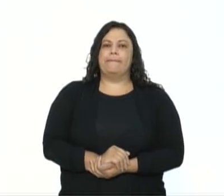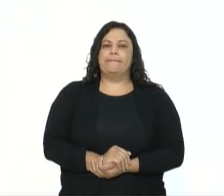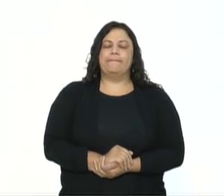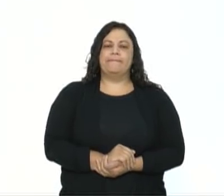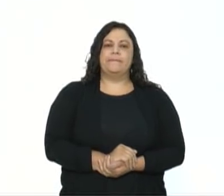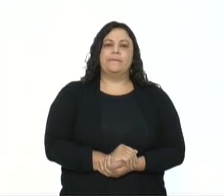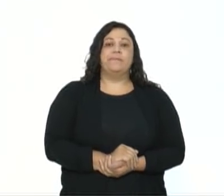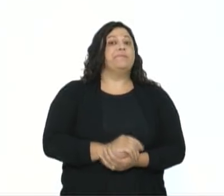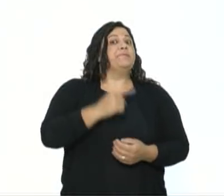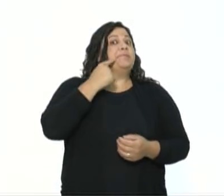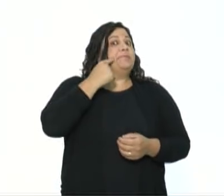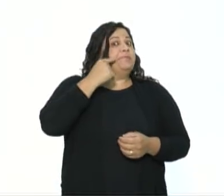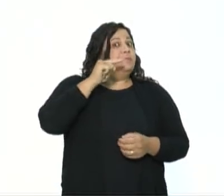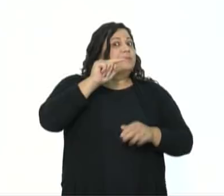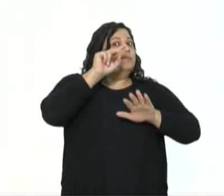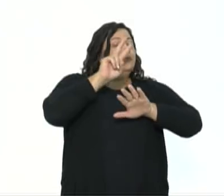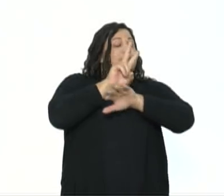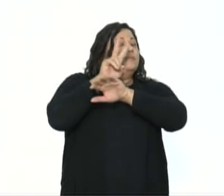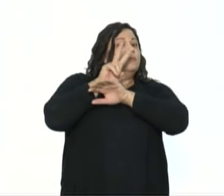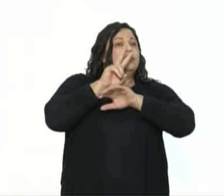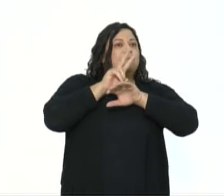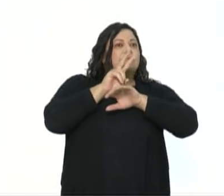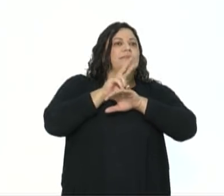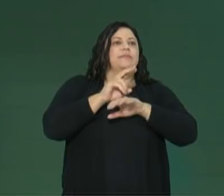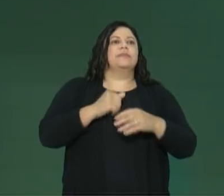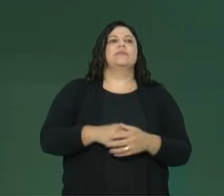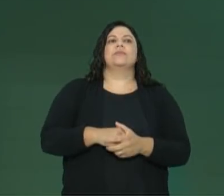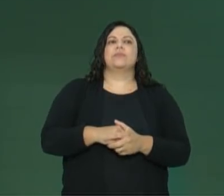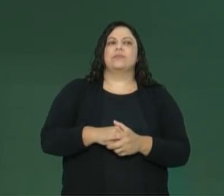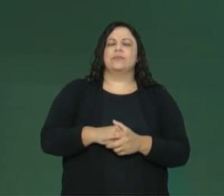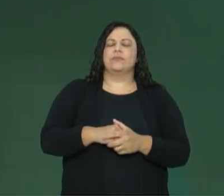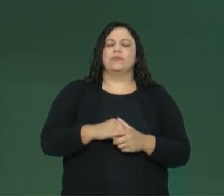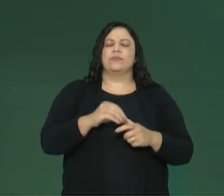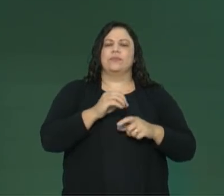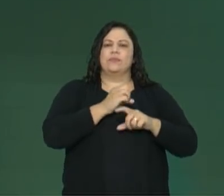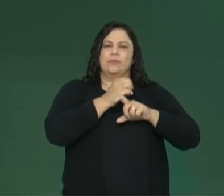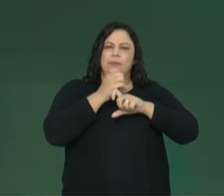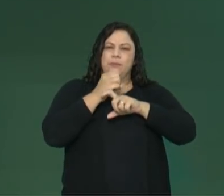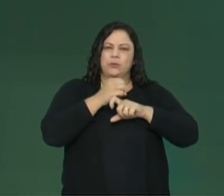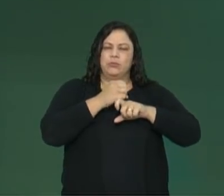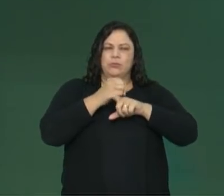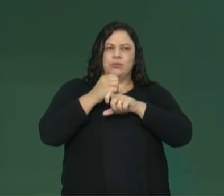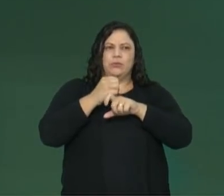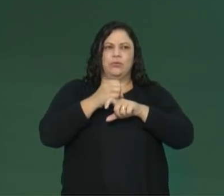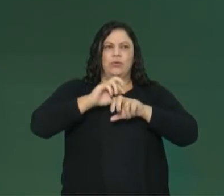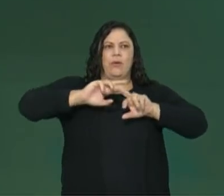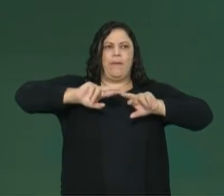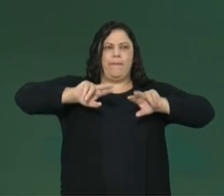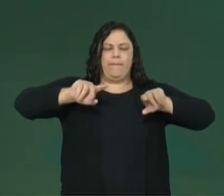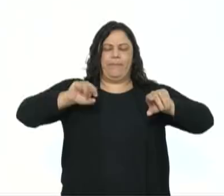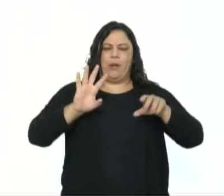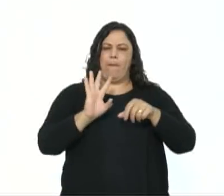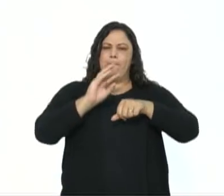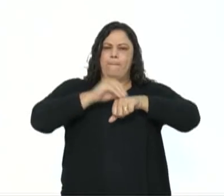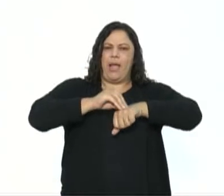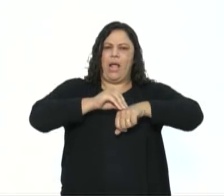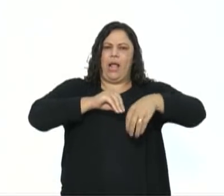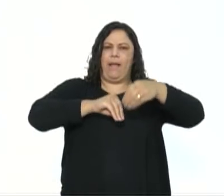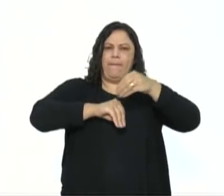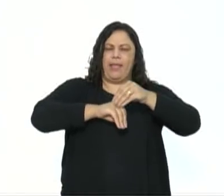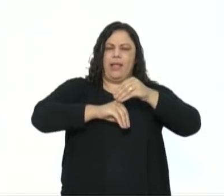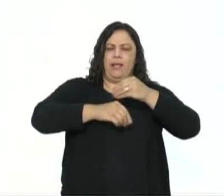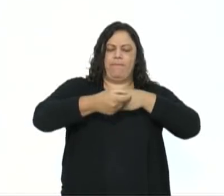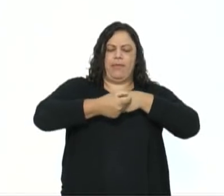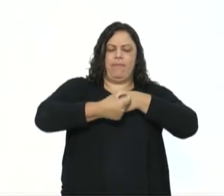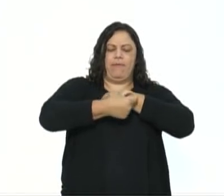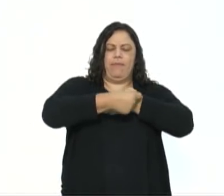Aí, cuidado, né? As exóticas invasoras, o mexilhão dourado, nas tubulações de Malsina, e o Acatina fúlica,